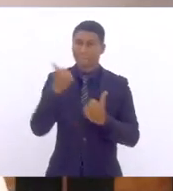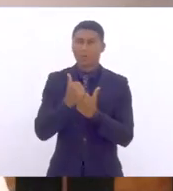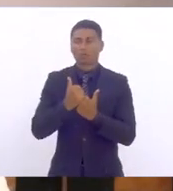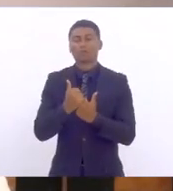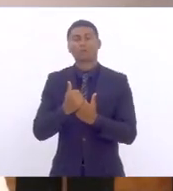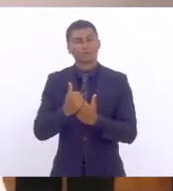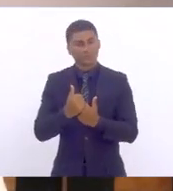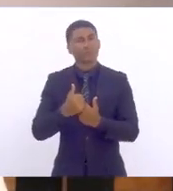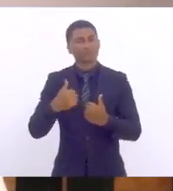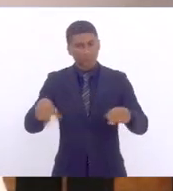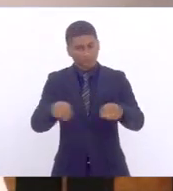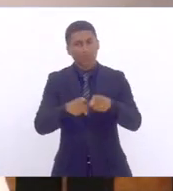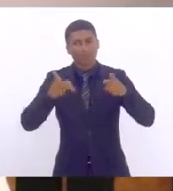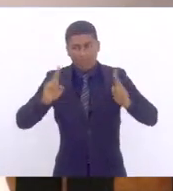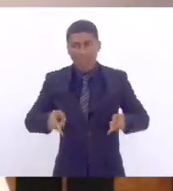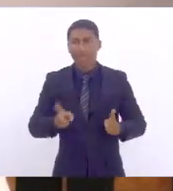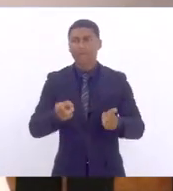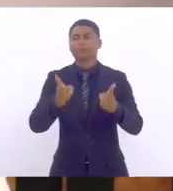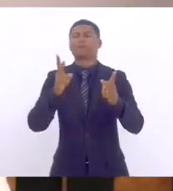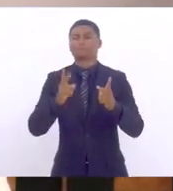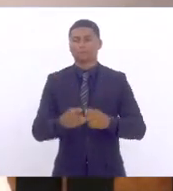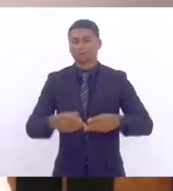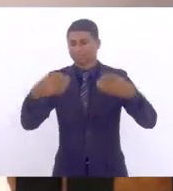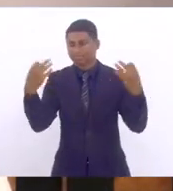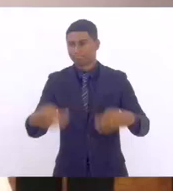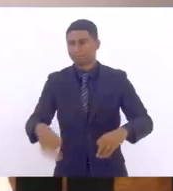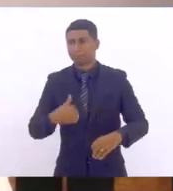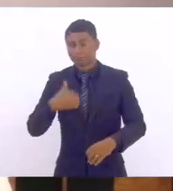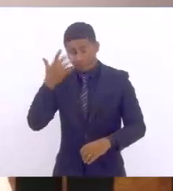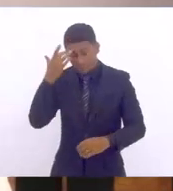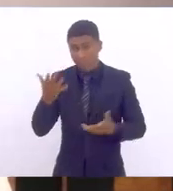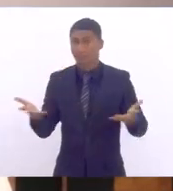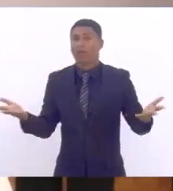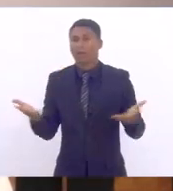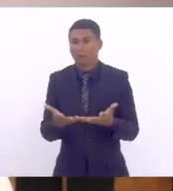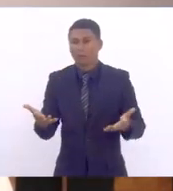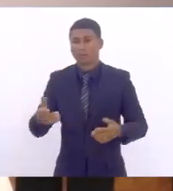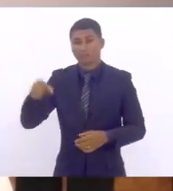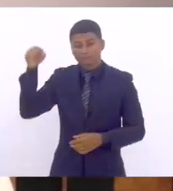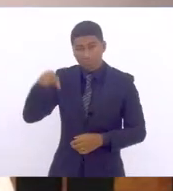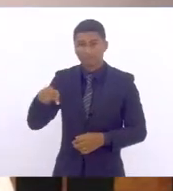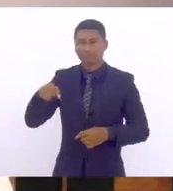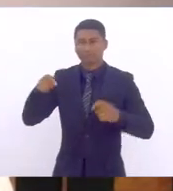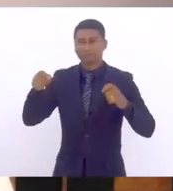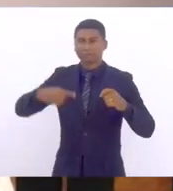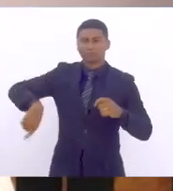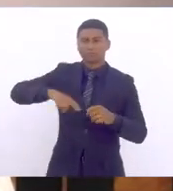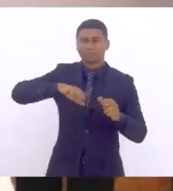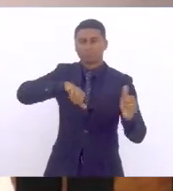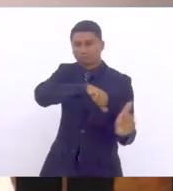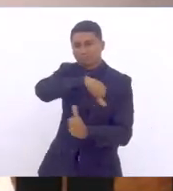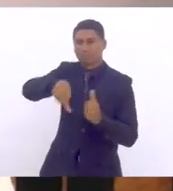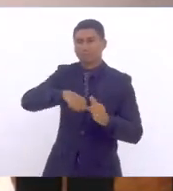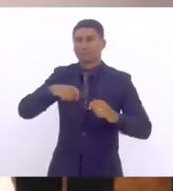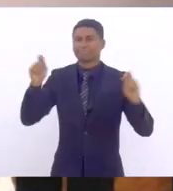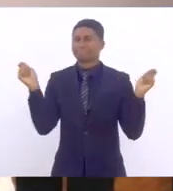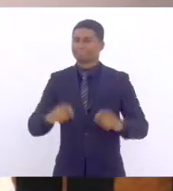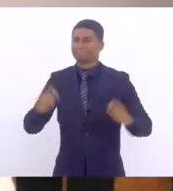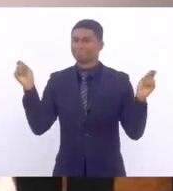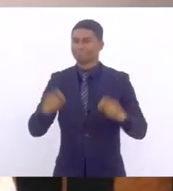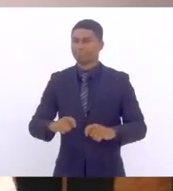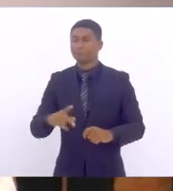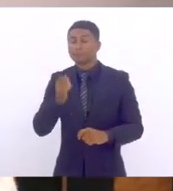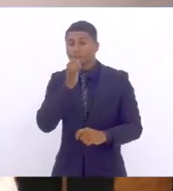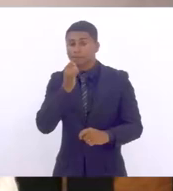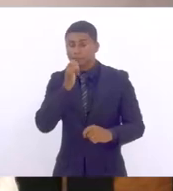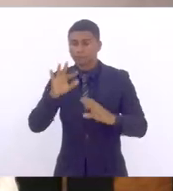continuar defendendo, e acho que esse é o grande momento dessa virada. Vou dar o exemplo da Força